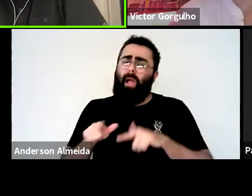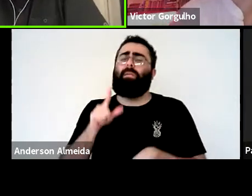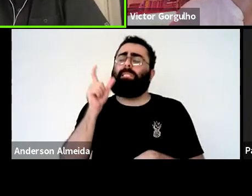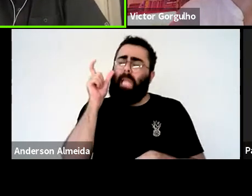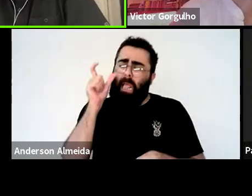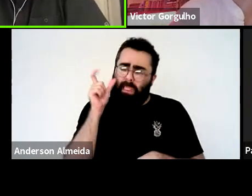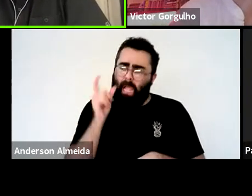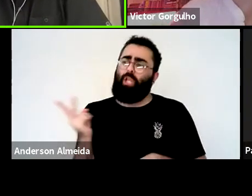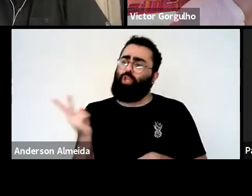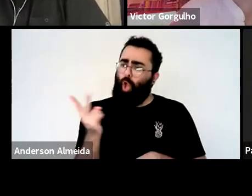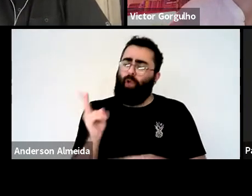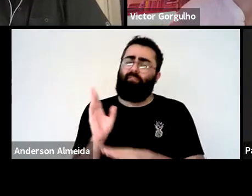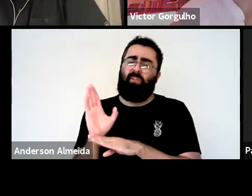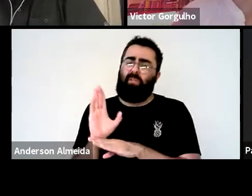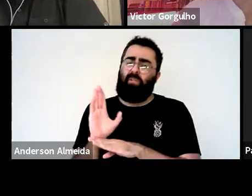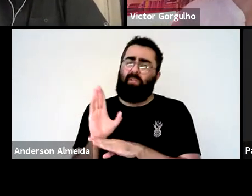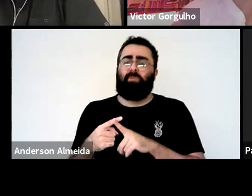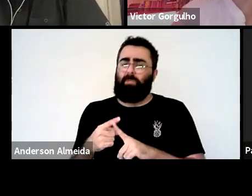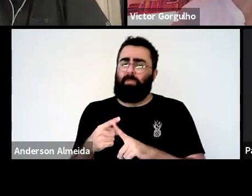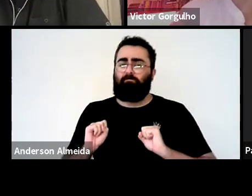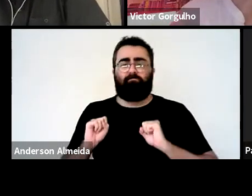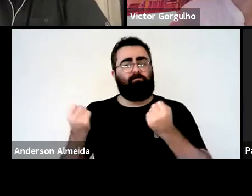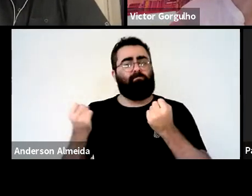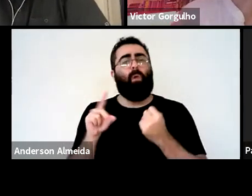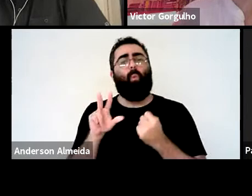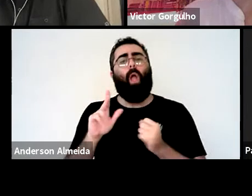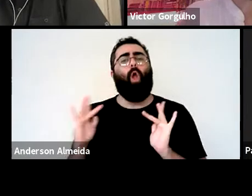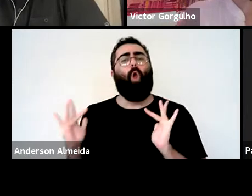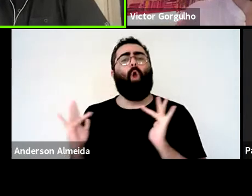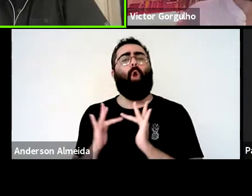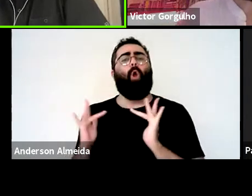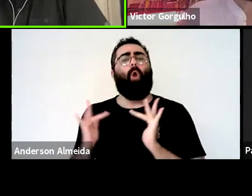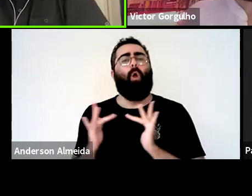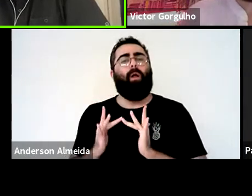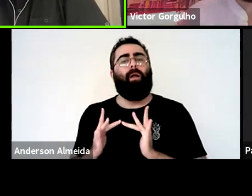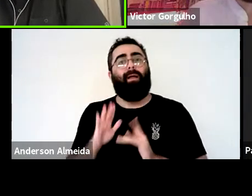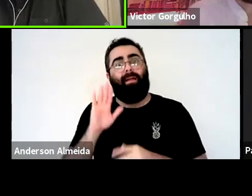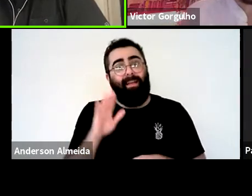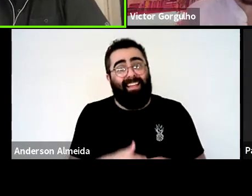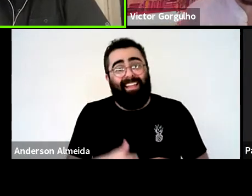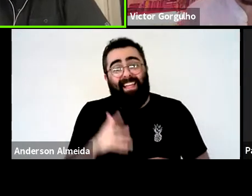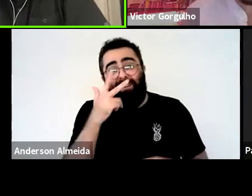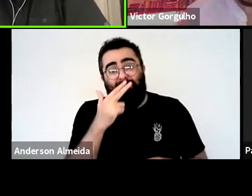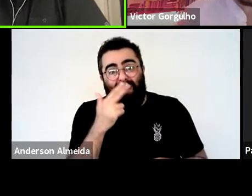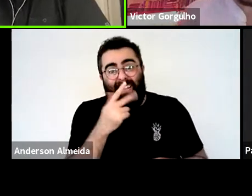tempo. Sim, total. Perfeito. E aí... Isso deve enlouquecer os produtores.